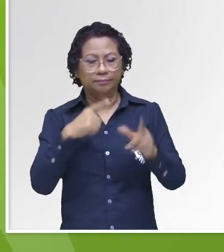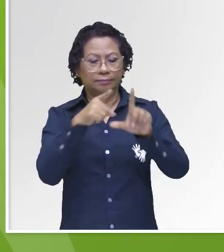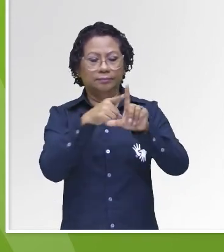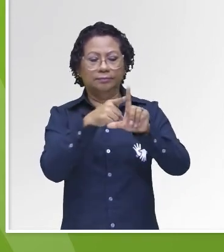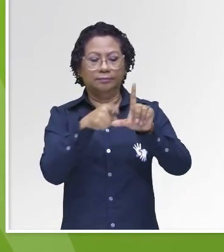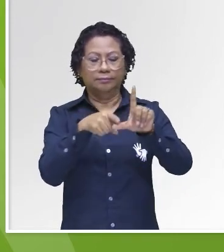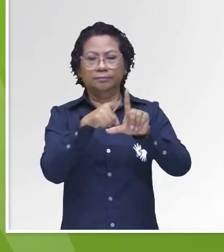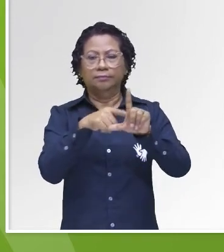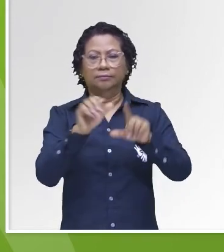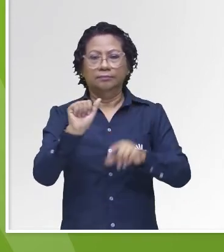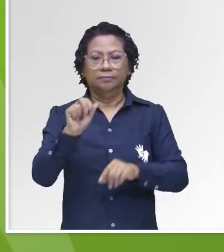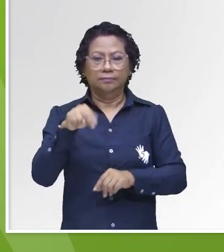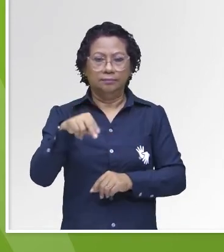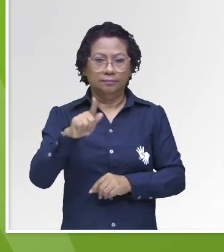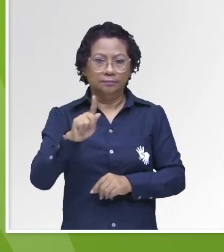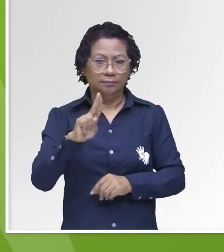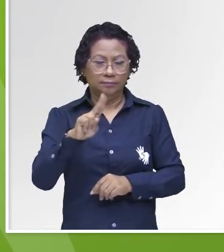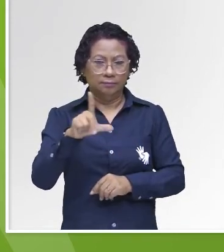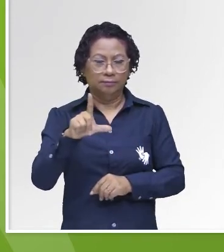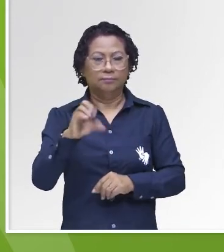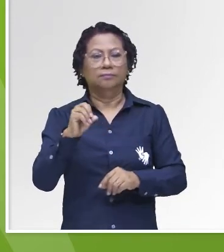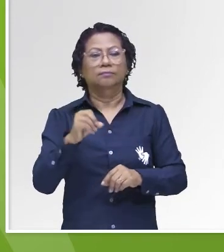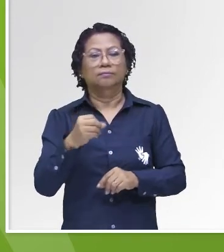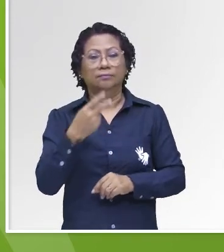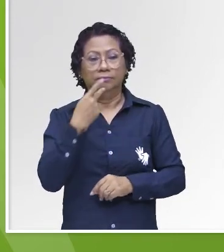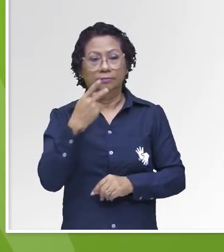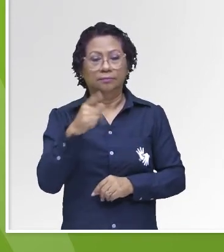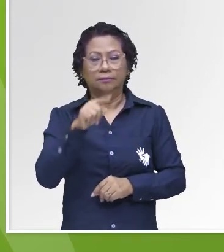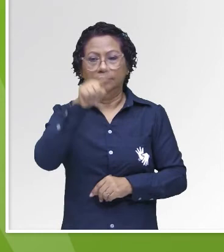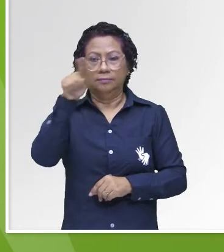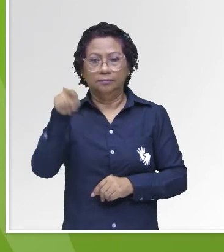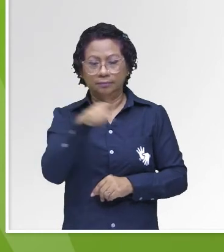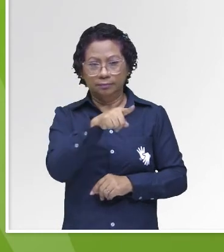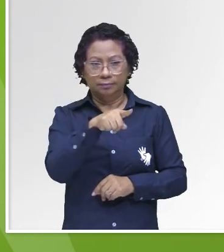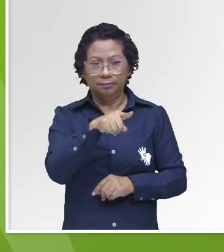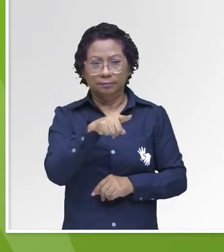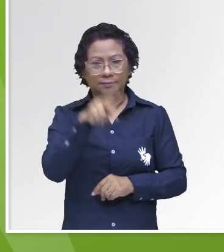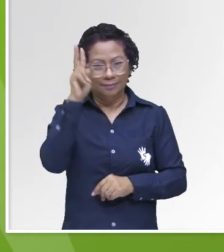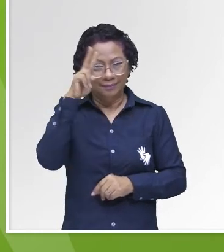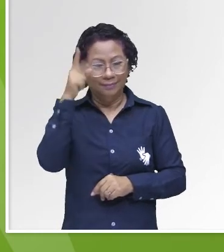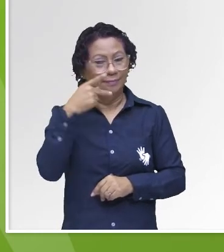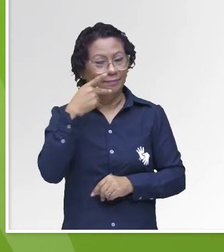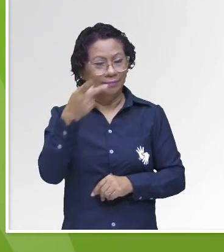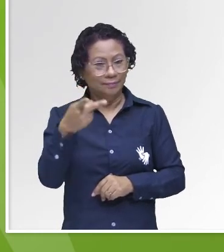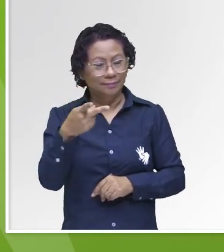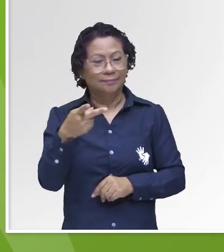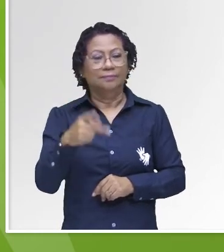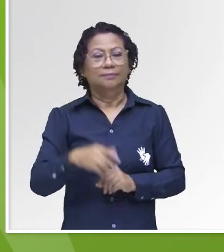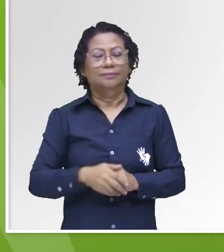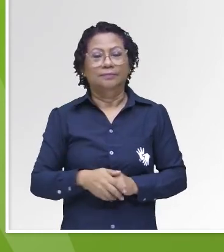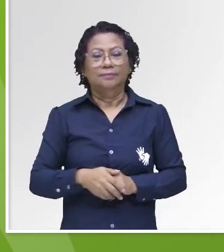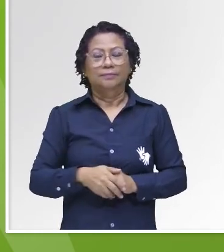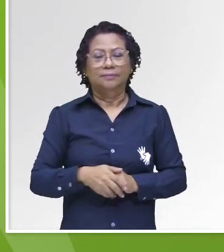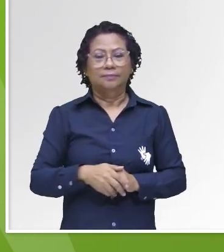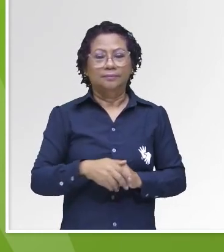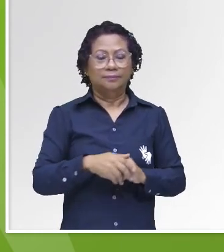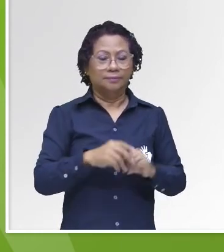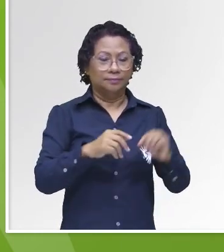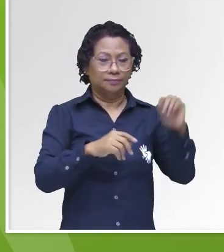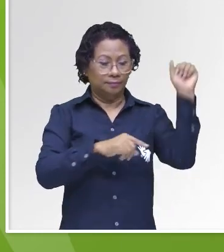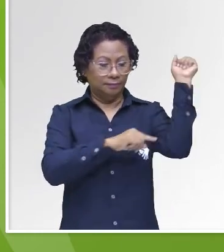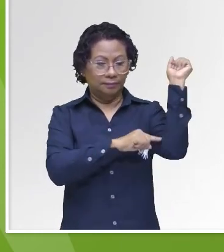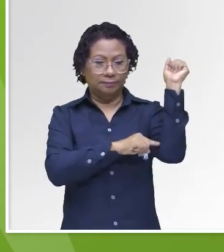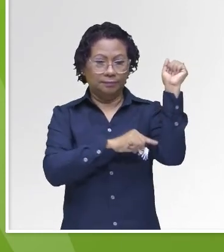o solo, que eu vou chamar de θ. Aí, o que eu falei para vocês? Que essa velocidade inicial, ela tem